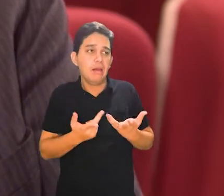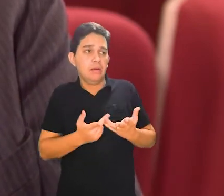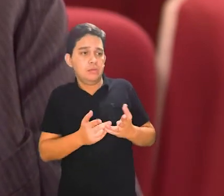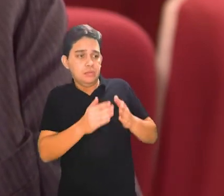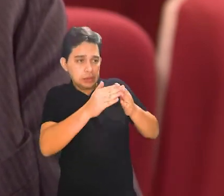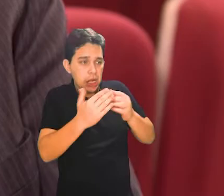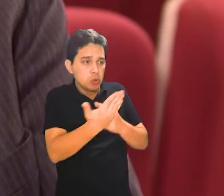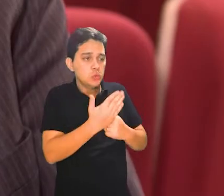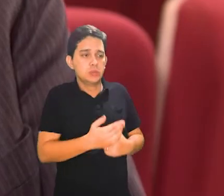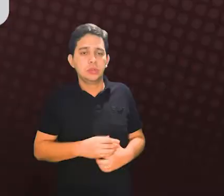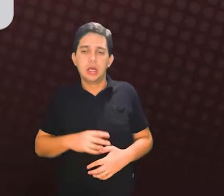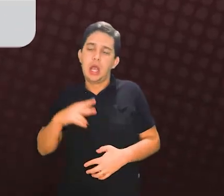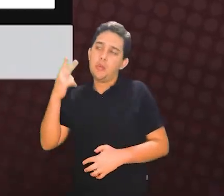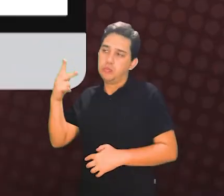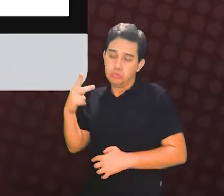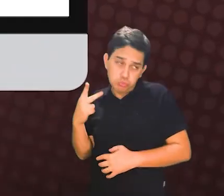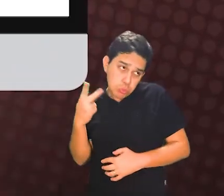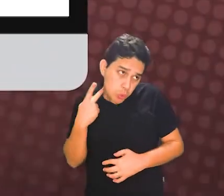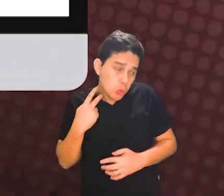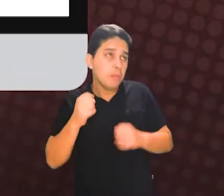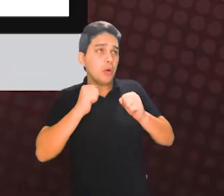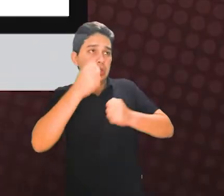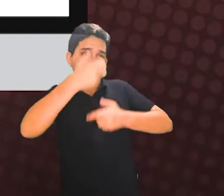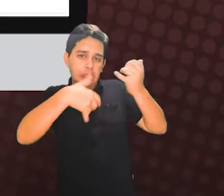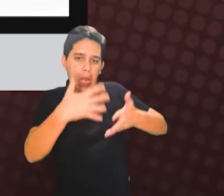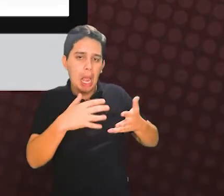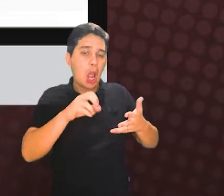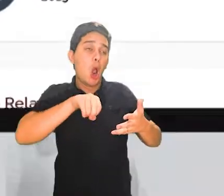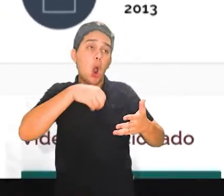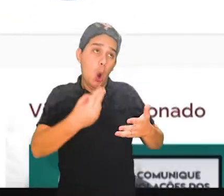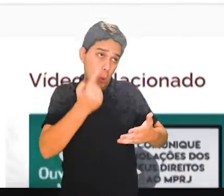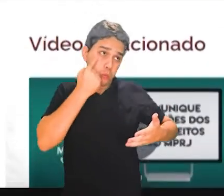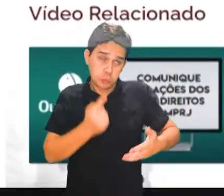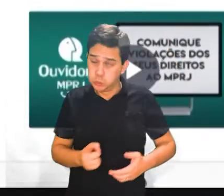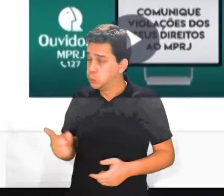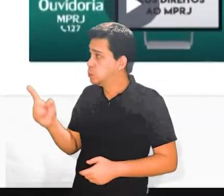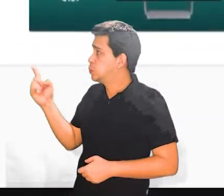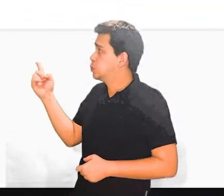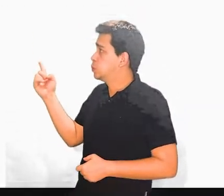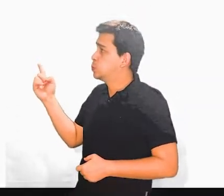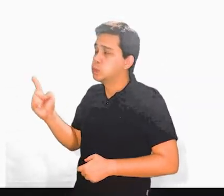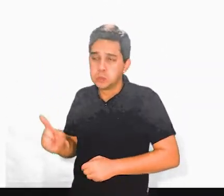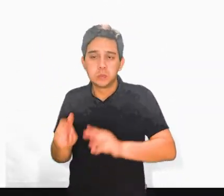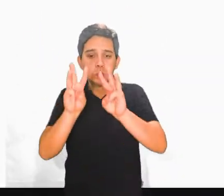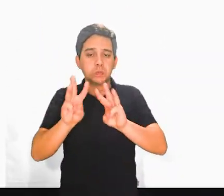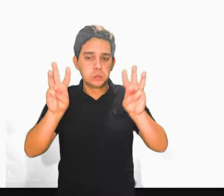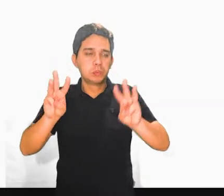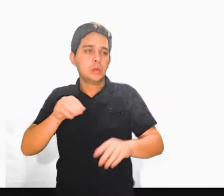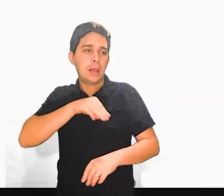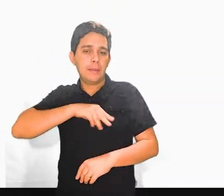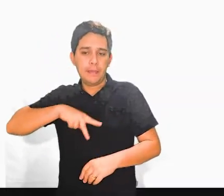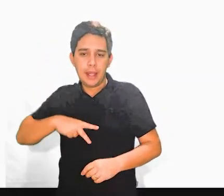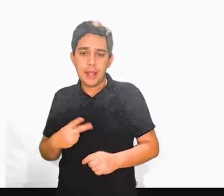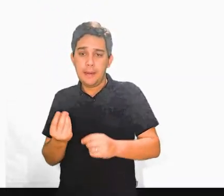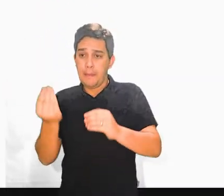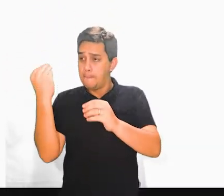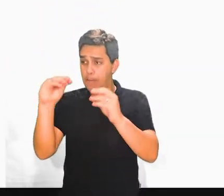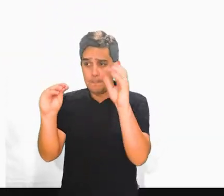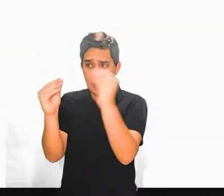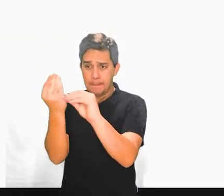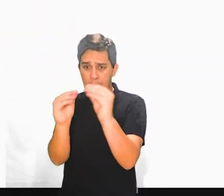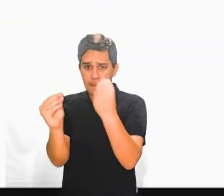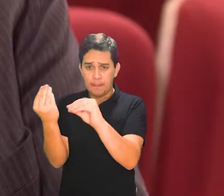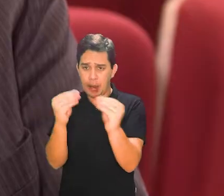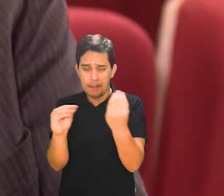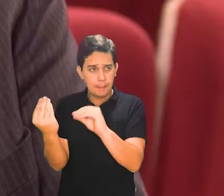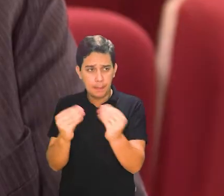do MPRJ, onde vai poder pessoalmente preencher os dados e a informação que deseja trazer ao Ministério Público. Ele pode